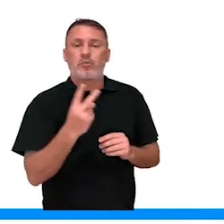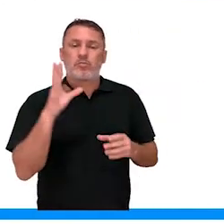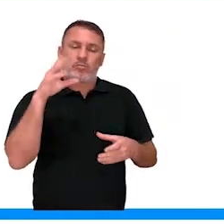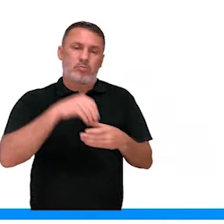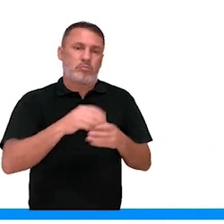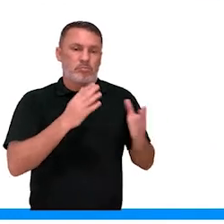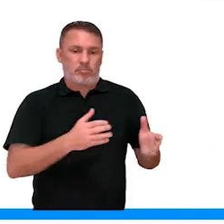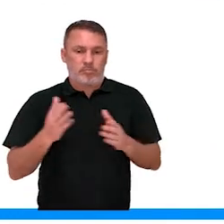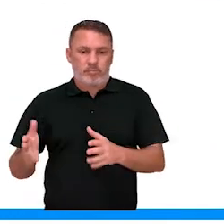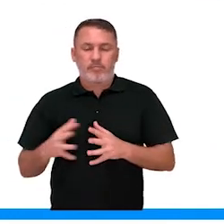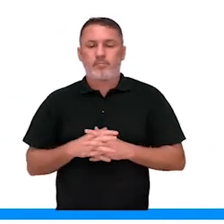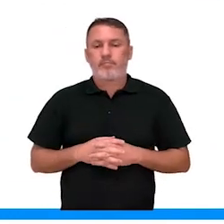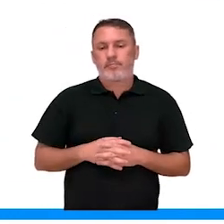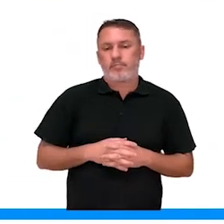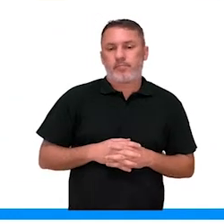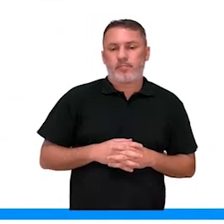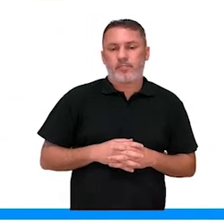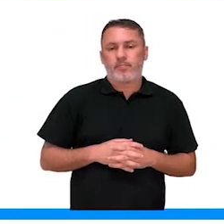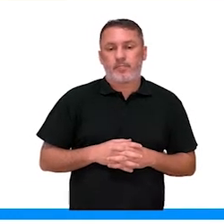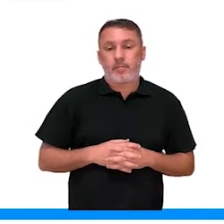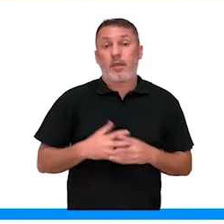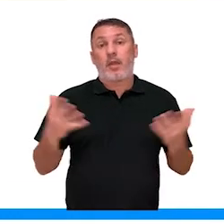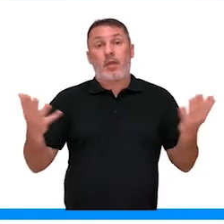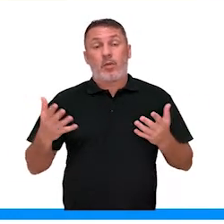desidratação, respectivamente.